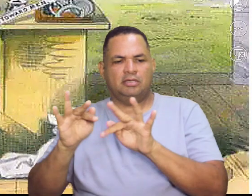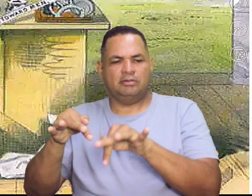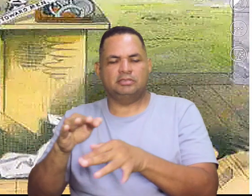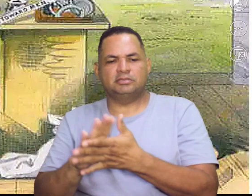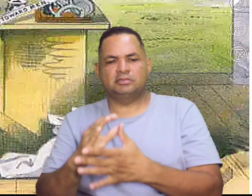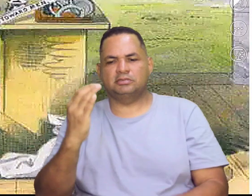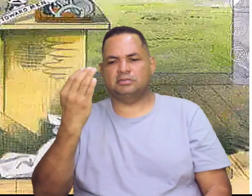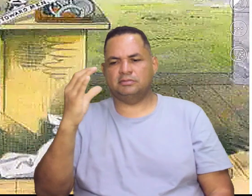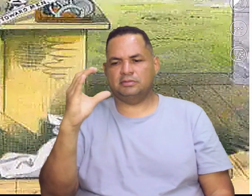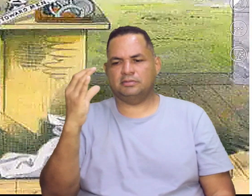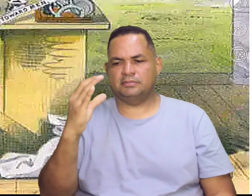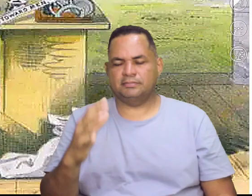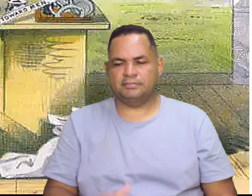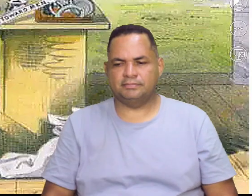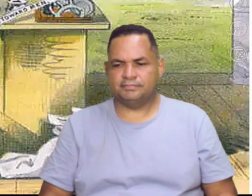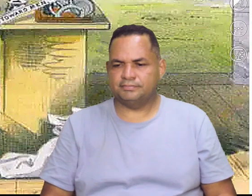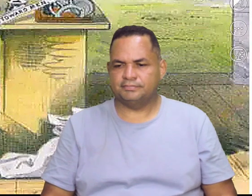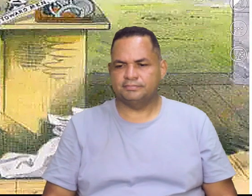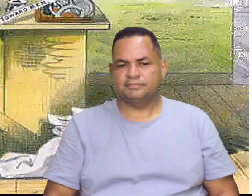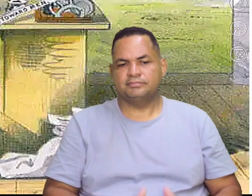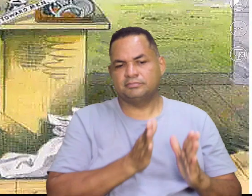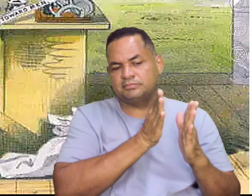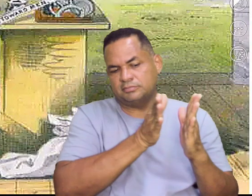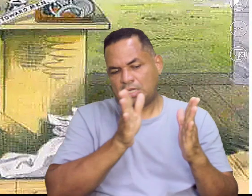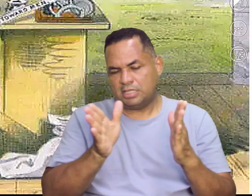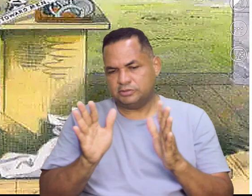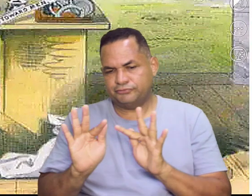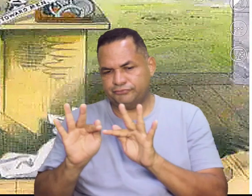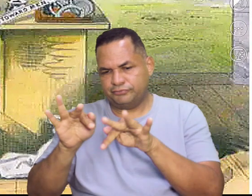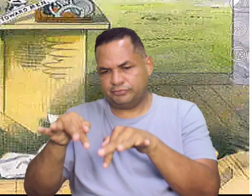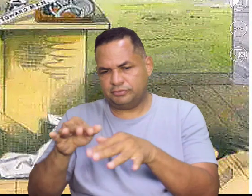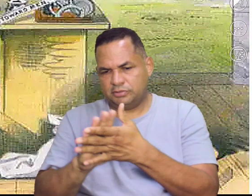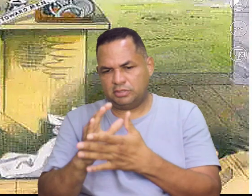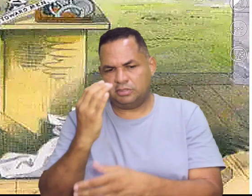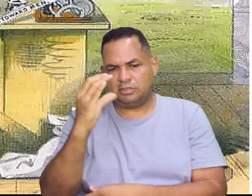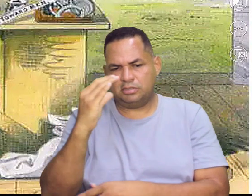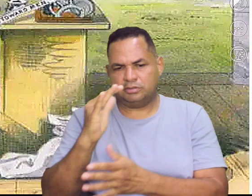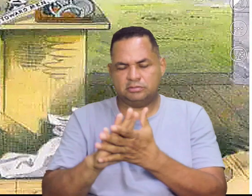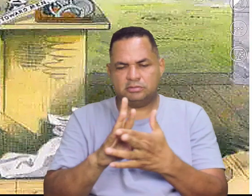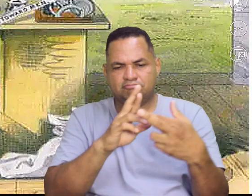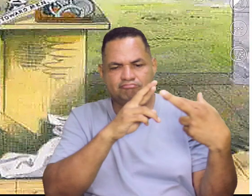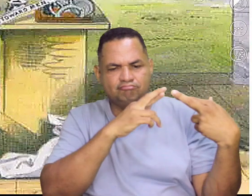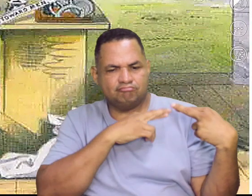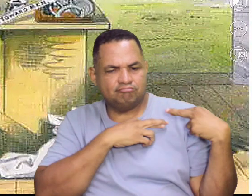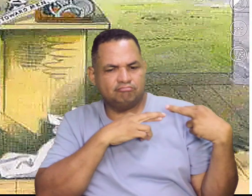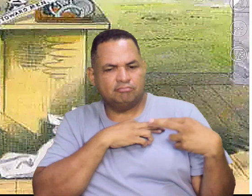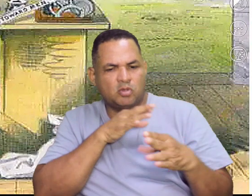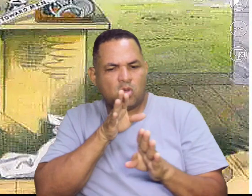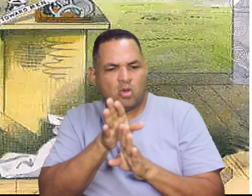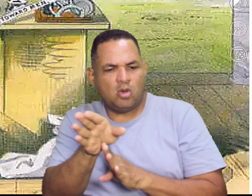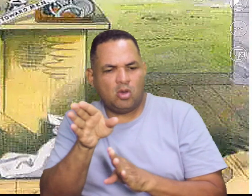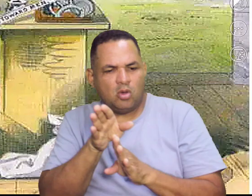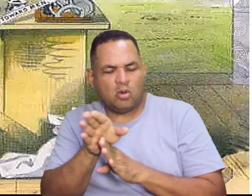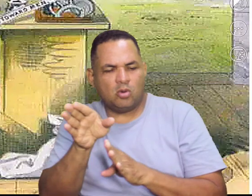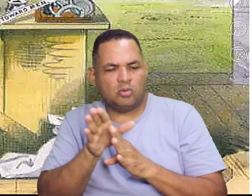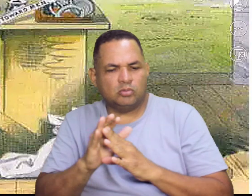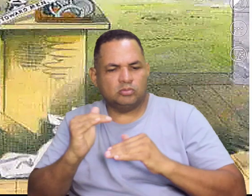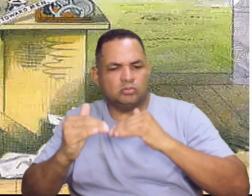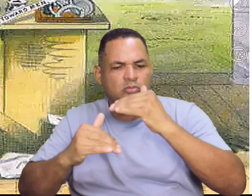que é a fase científica. Nesse último estágio, a ciência seria responsável por